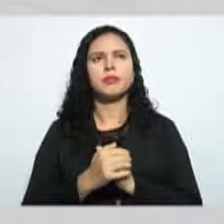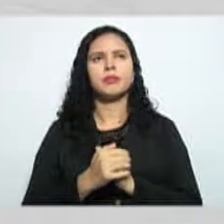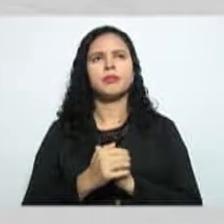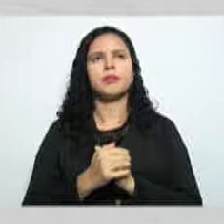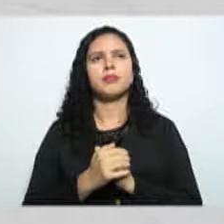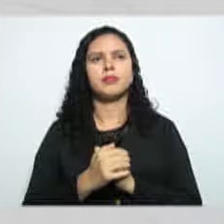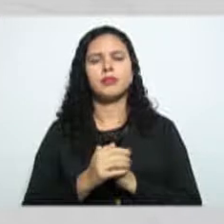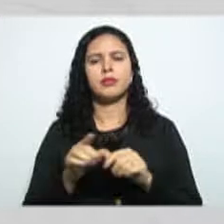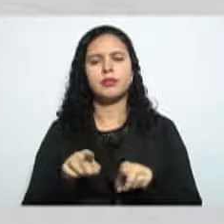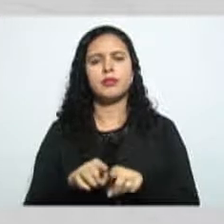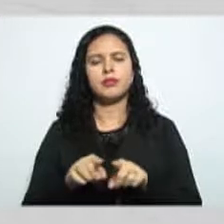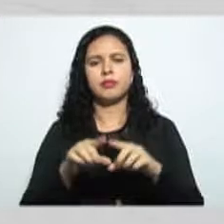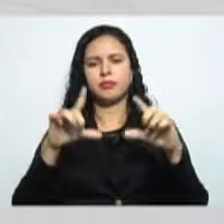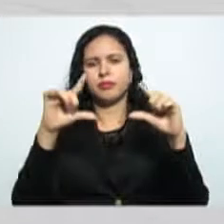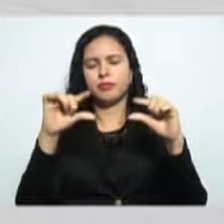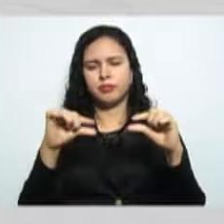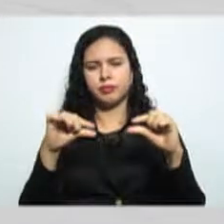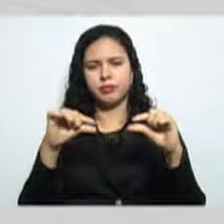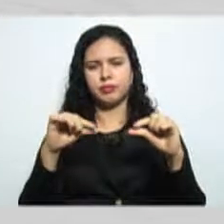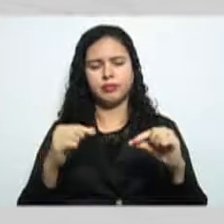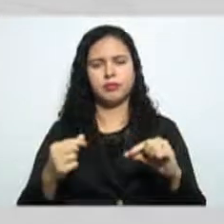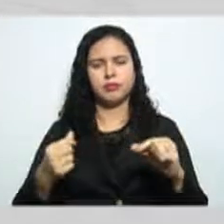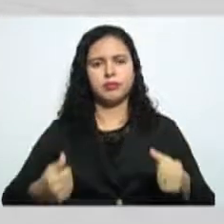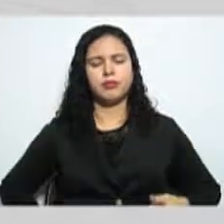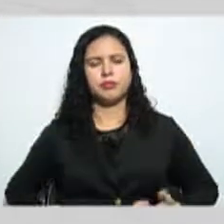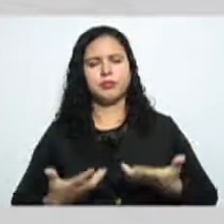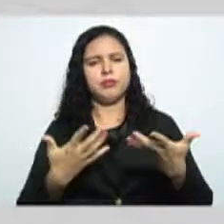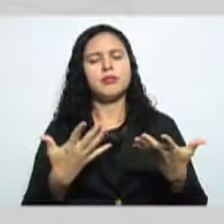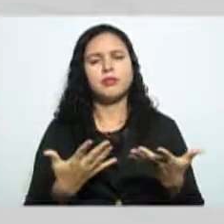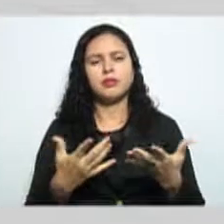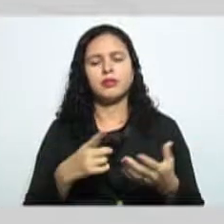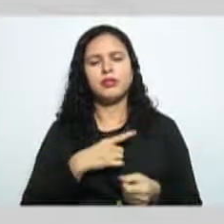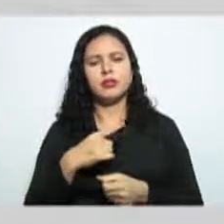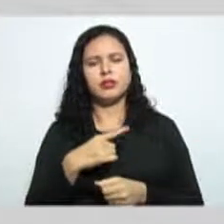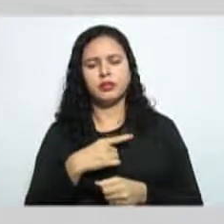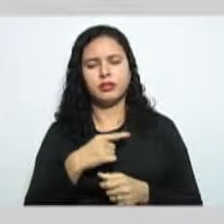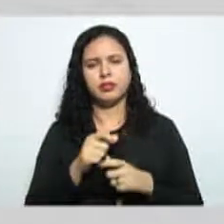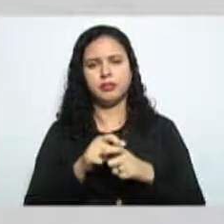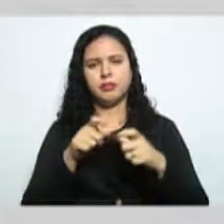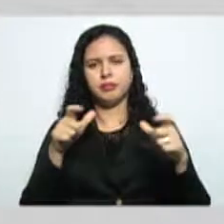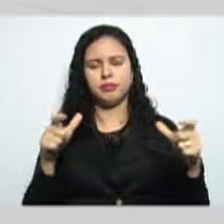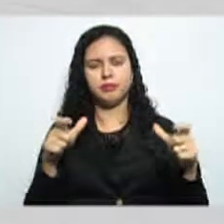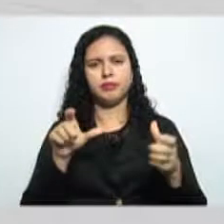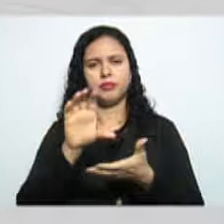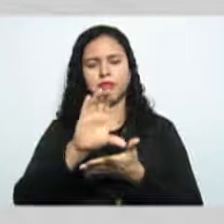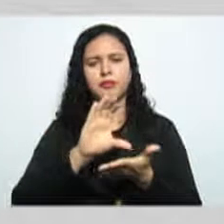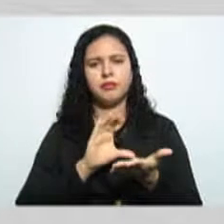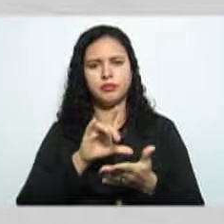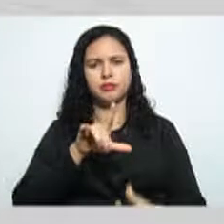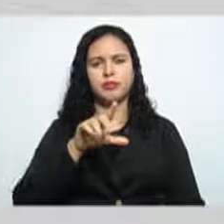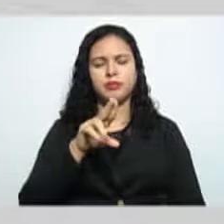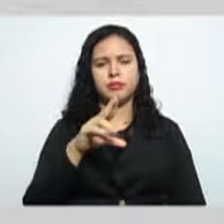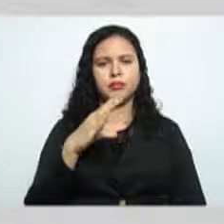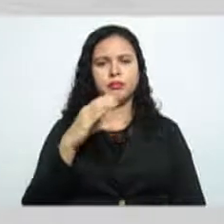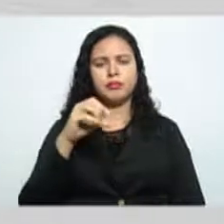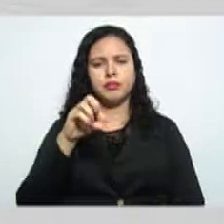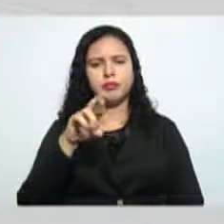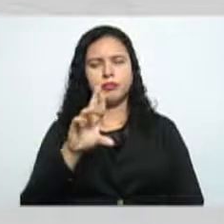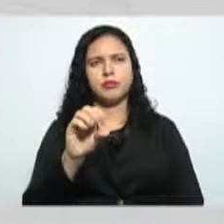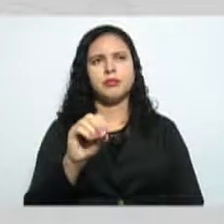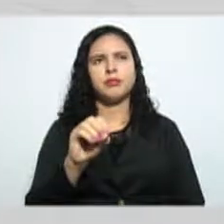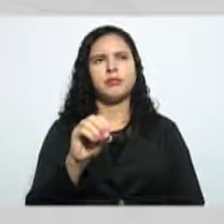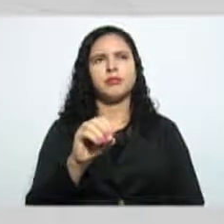também na redução dos custos. Quando os custos reduzem, a gente tem a maximização do lucro. Vou botar essa setinha